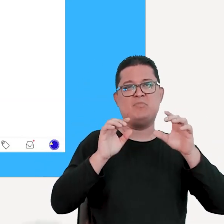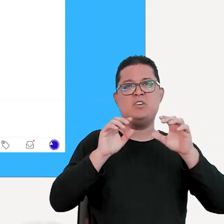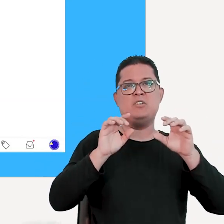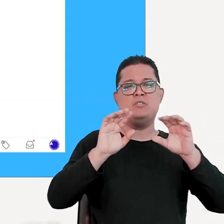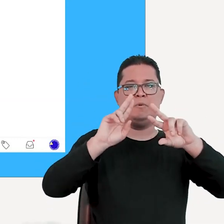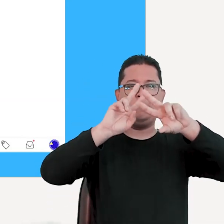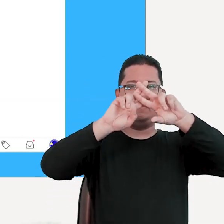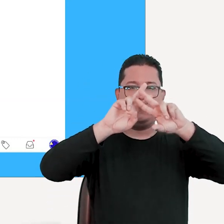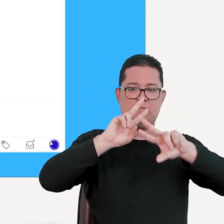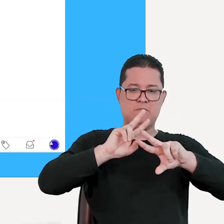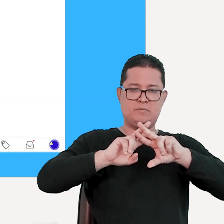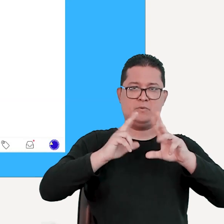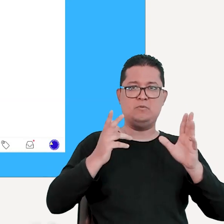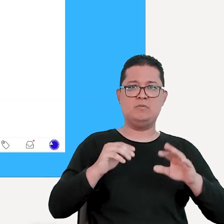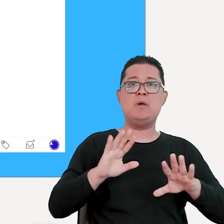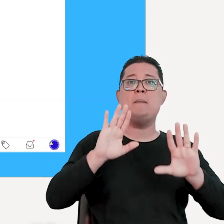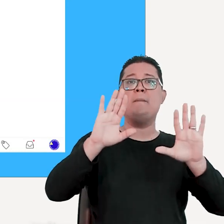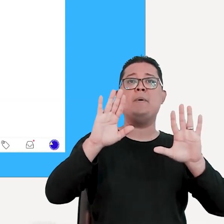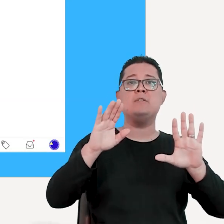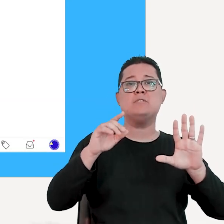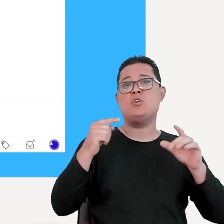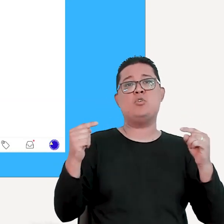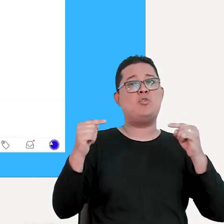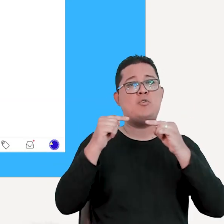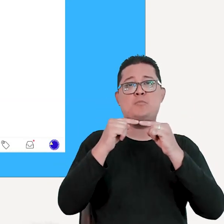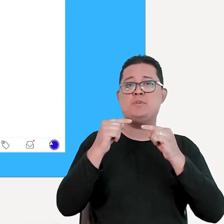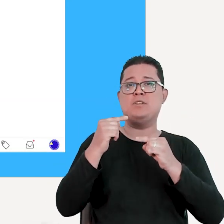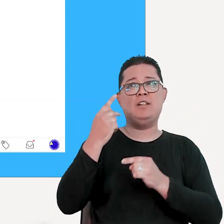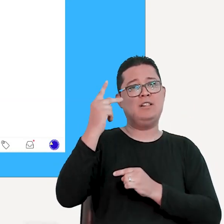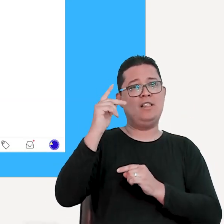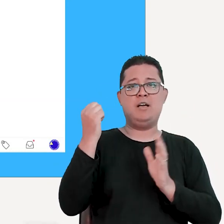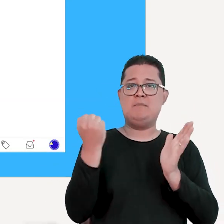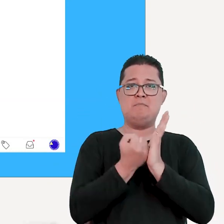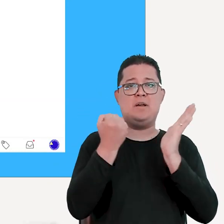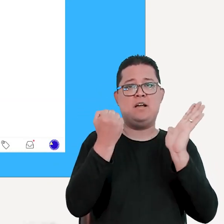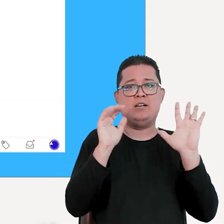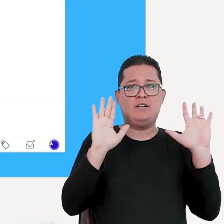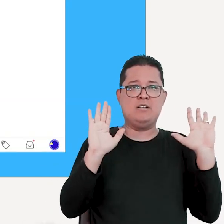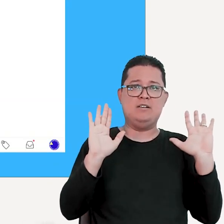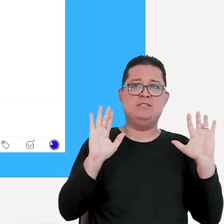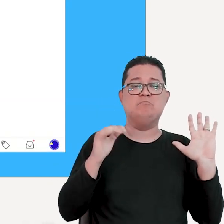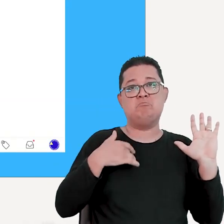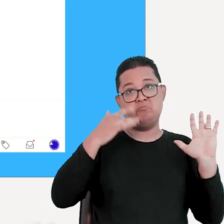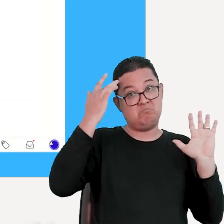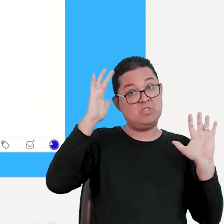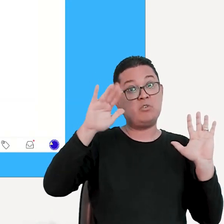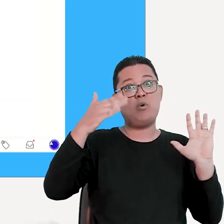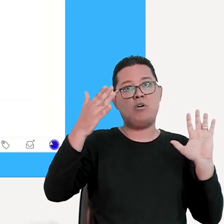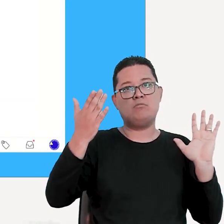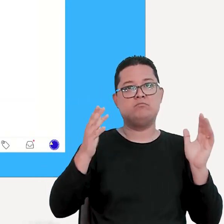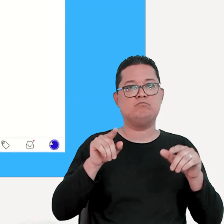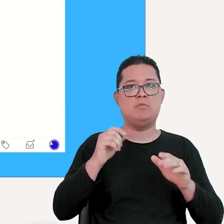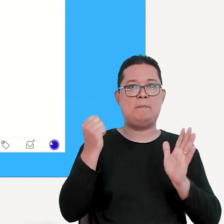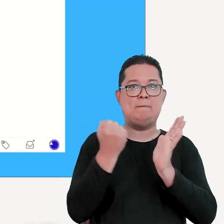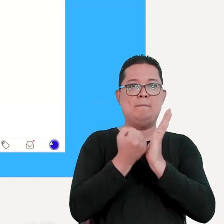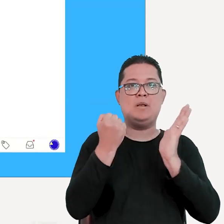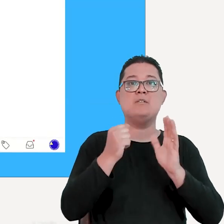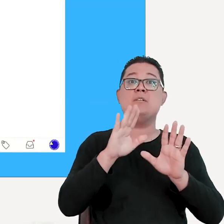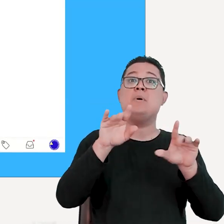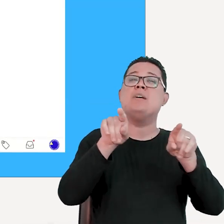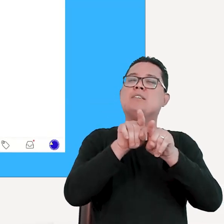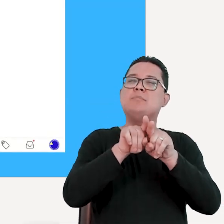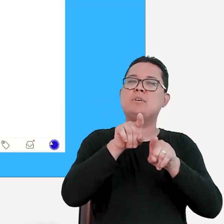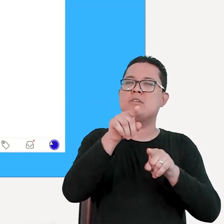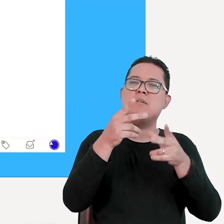ao encontro do guia de voz e tom da marca. Além disso, eles também usaram outros recursos, a elegibilidade. Pode ver